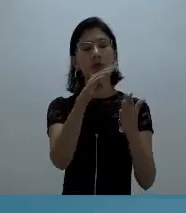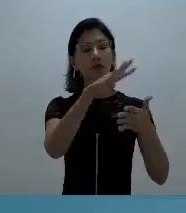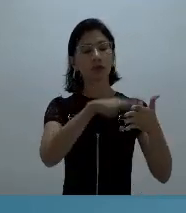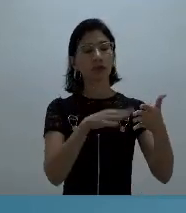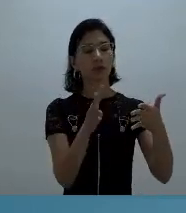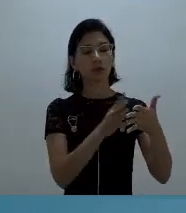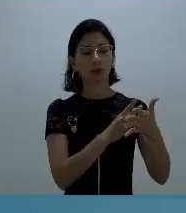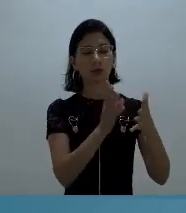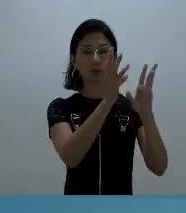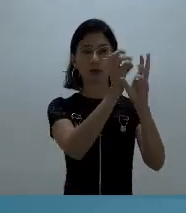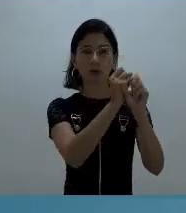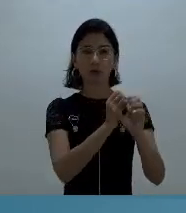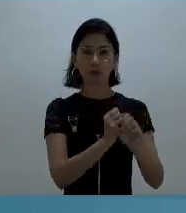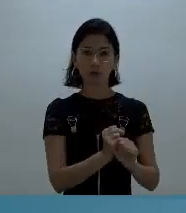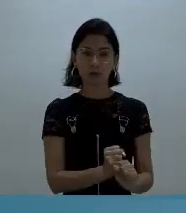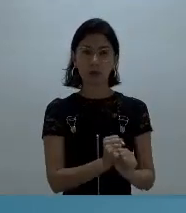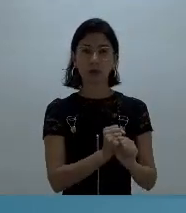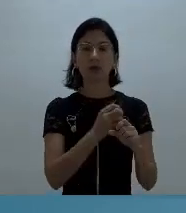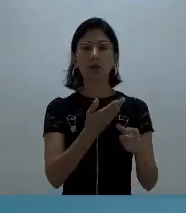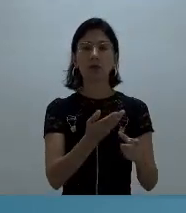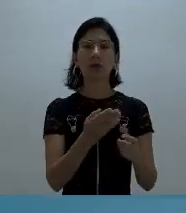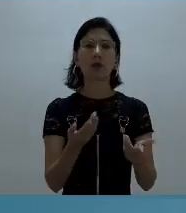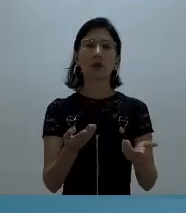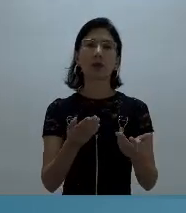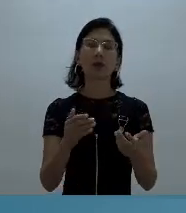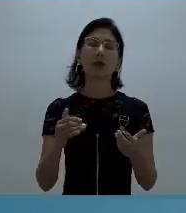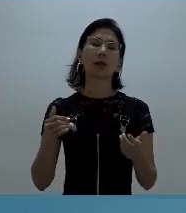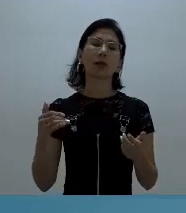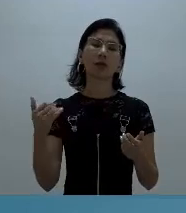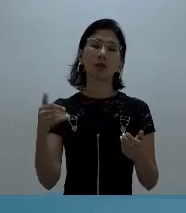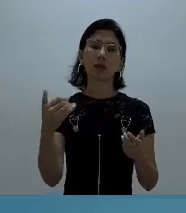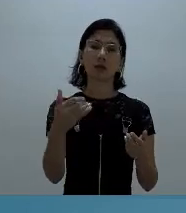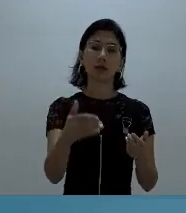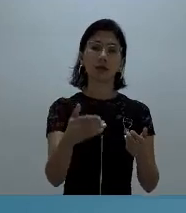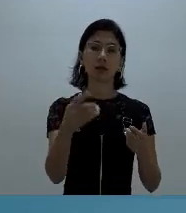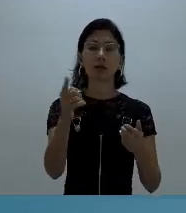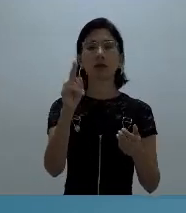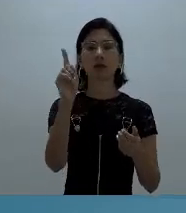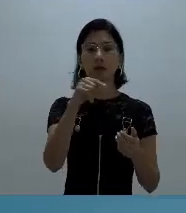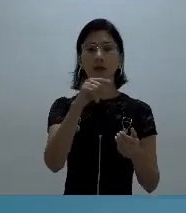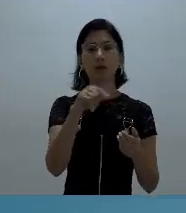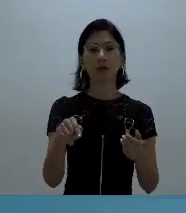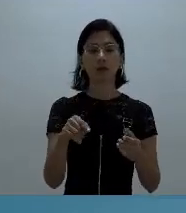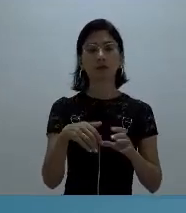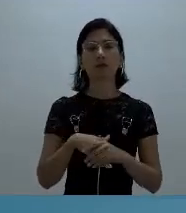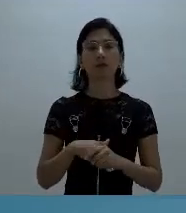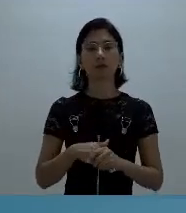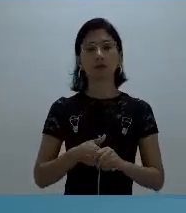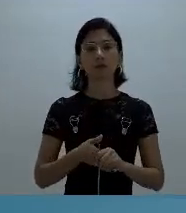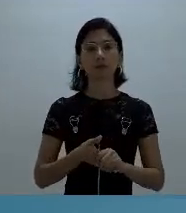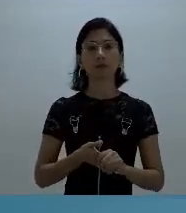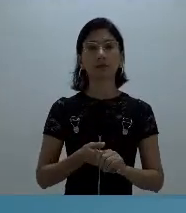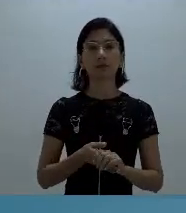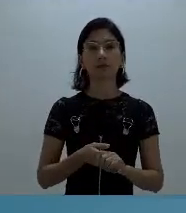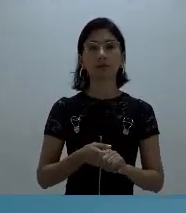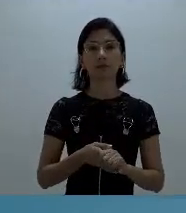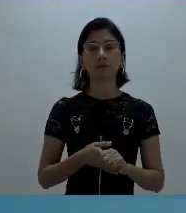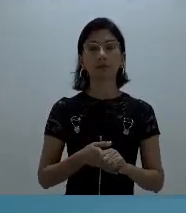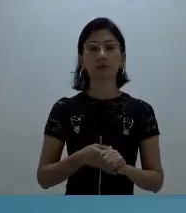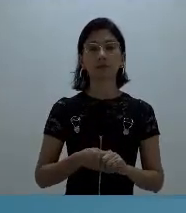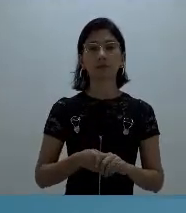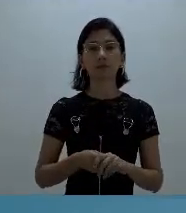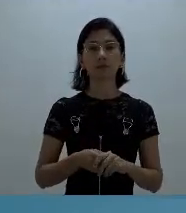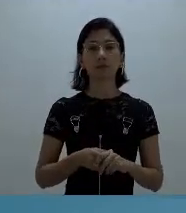que seguiam estritamente os parâmetros outrora definidos por este Tribunal de Justiça. E, resignada, a agravada